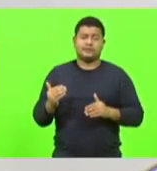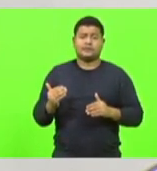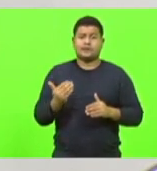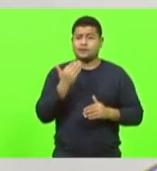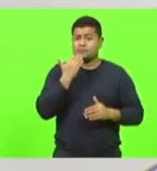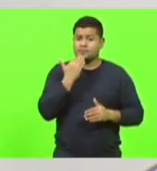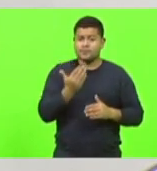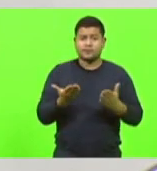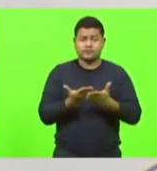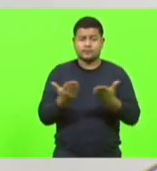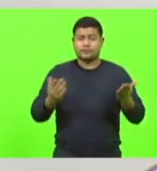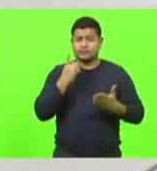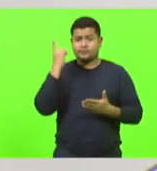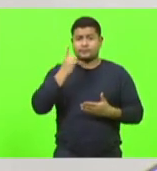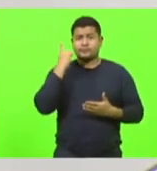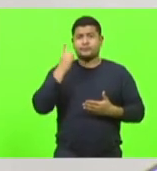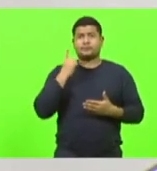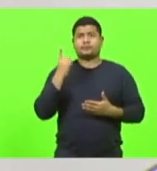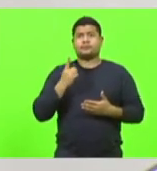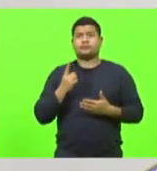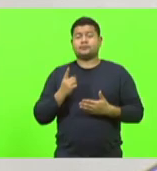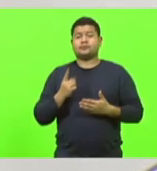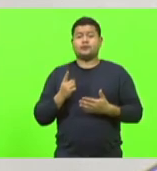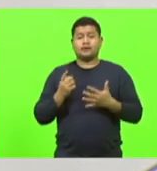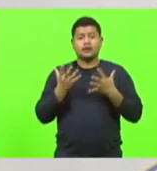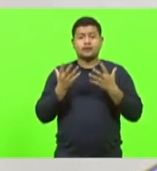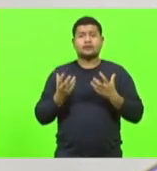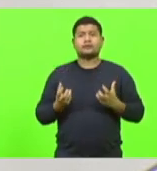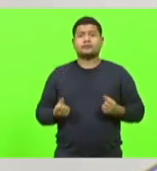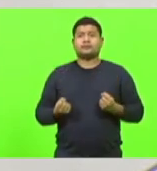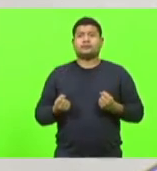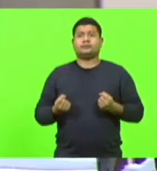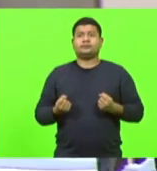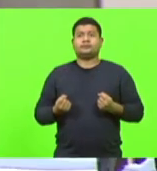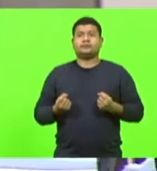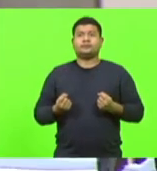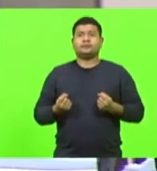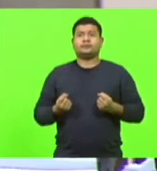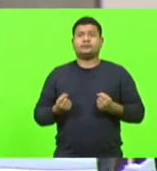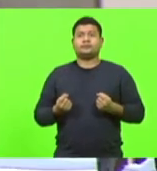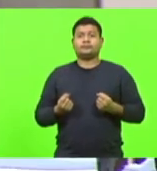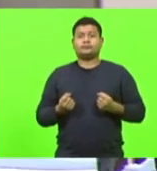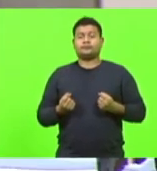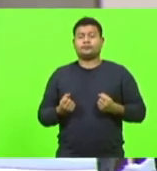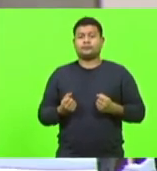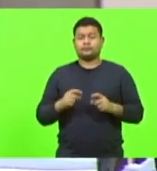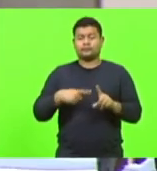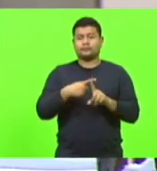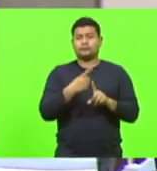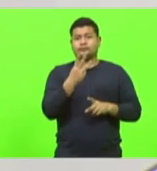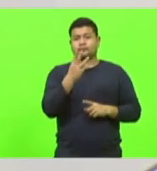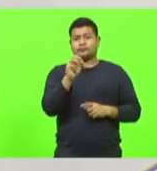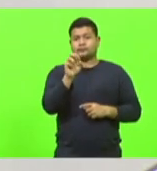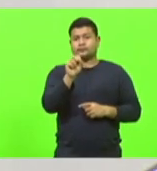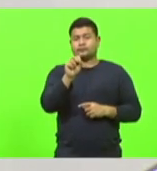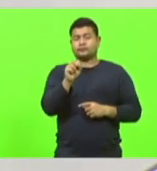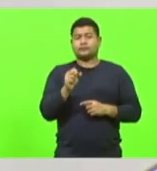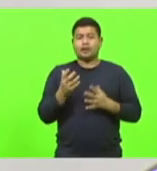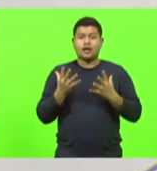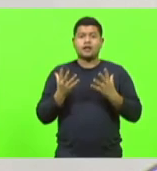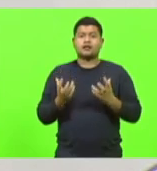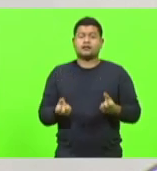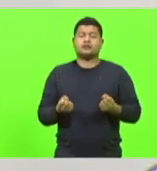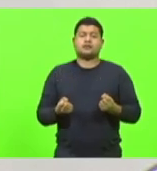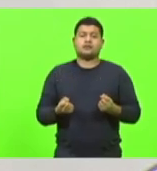senhores deputados que façam essa e mais 30 segundos deputados acatando